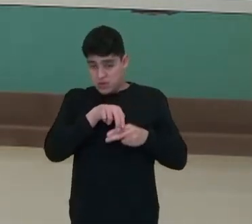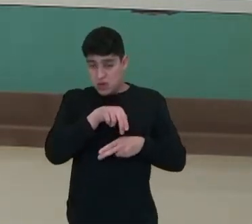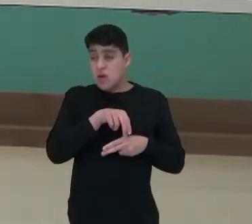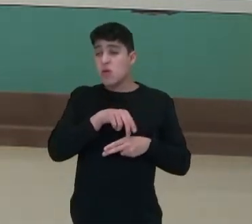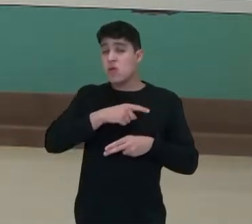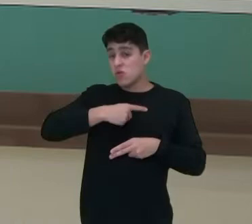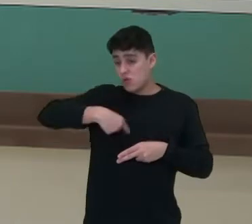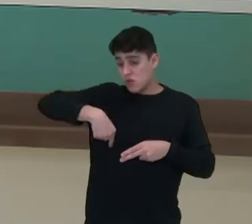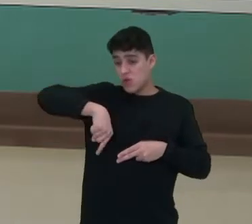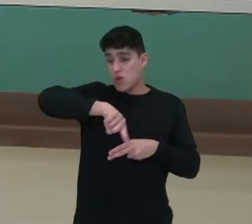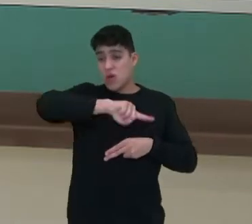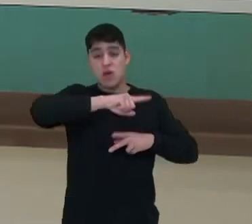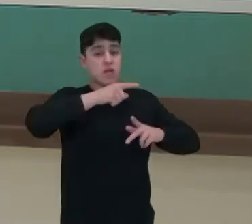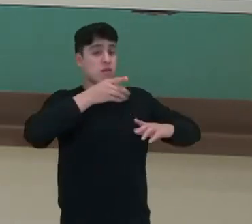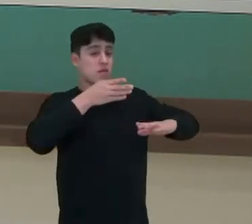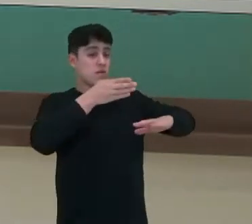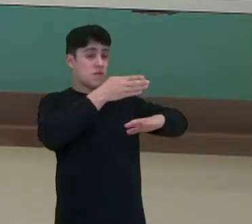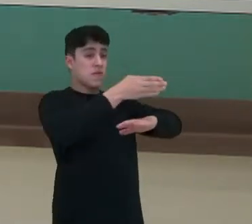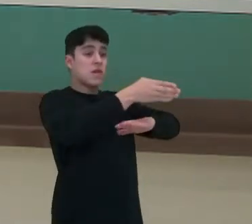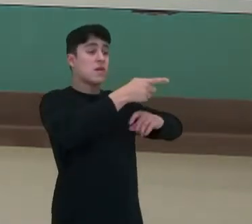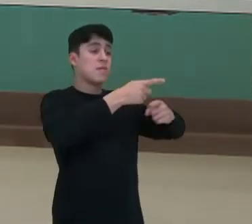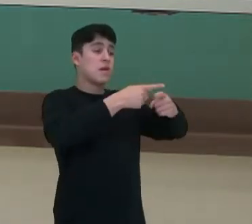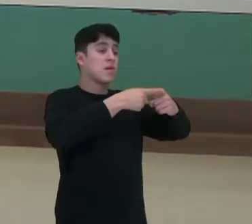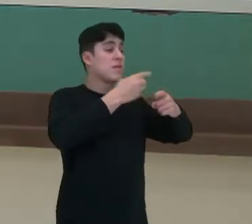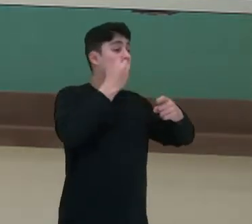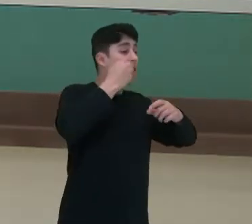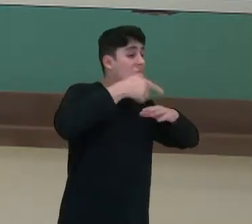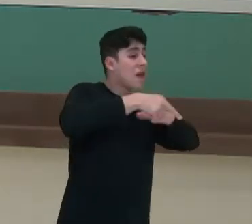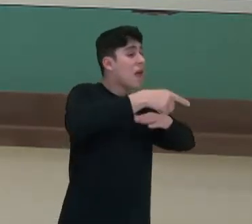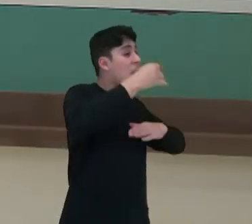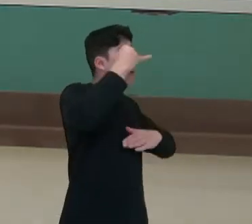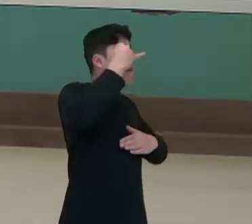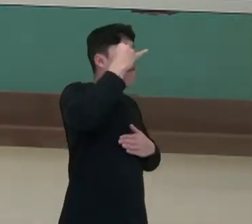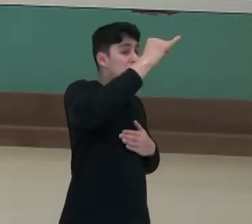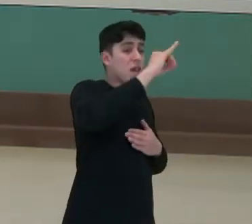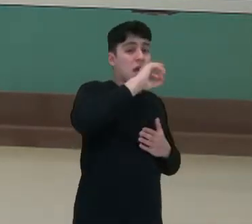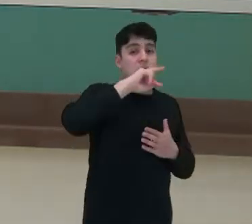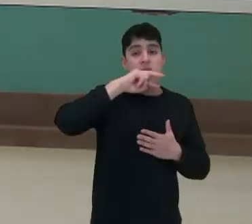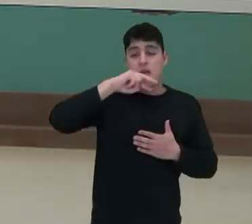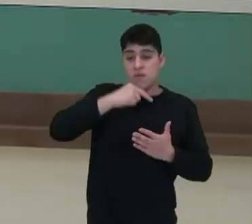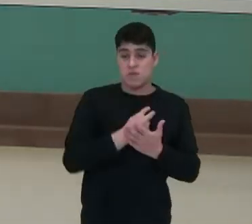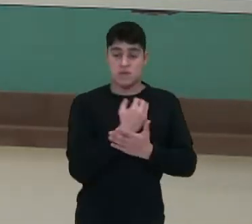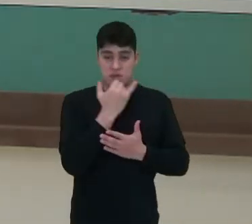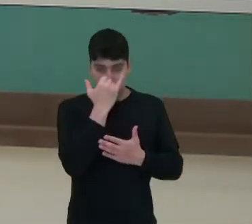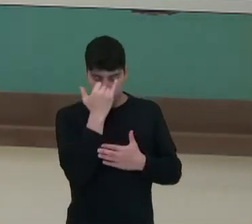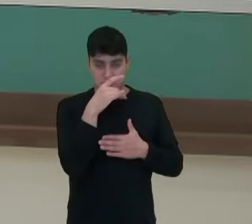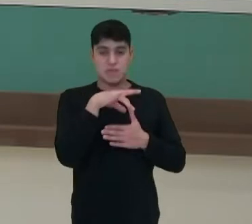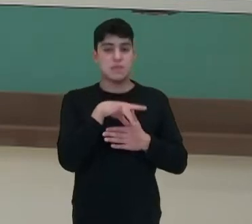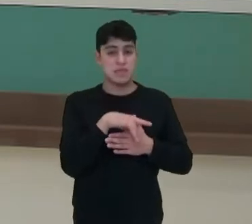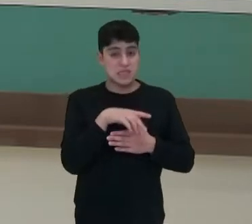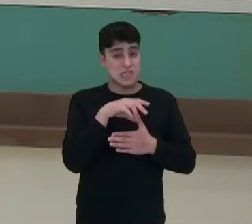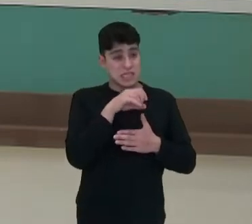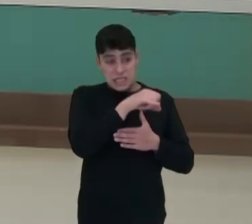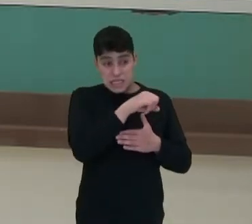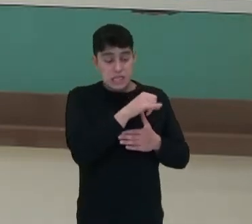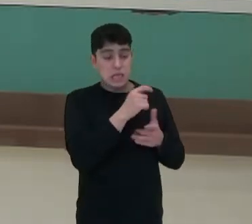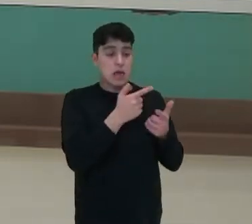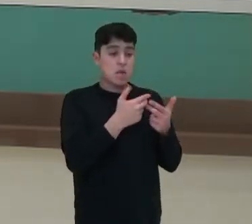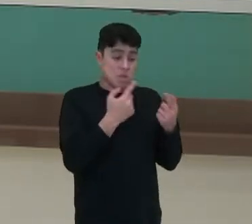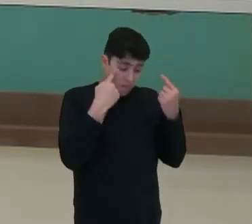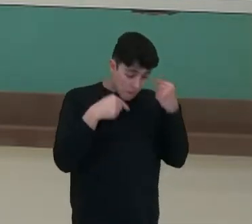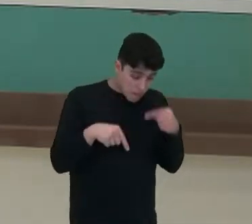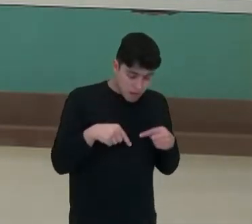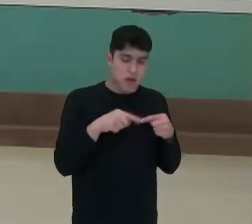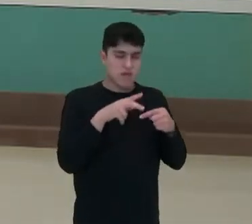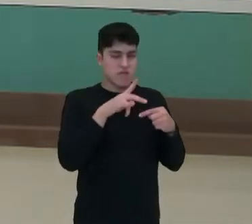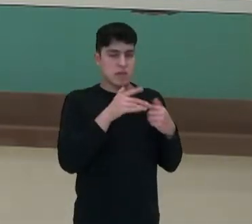para prevenir. Caso apareça alguma coisa, aí os procedimentos são feitos.